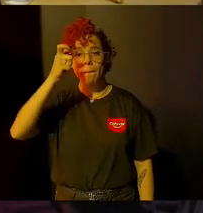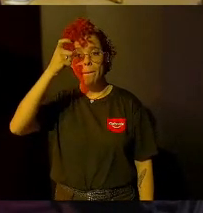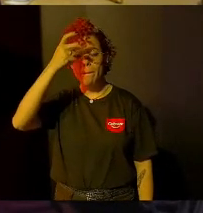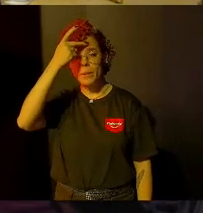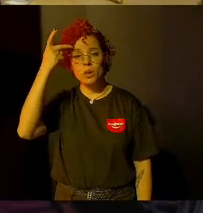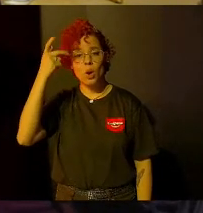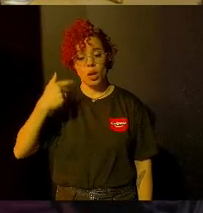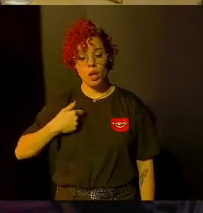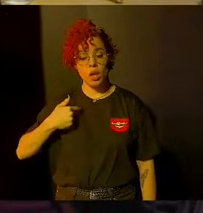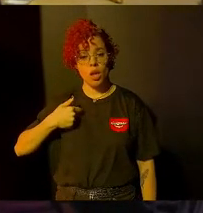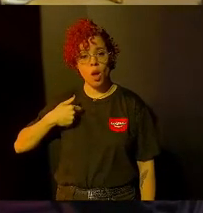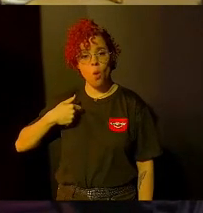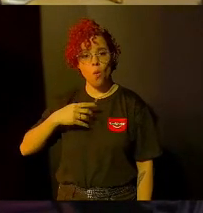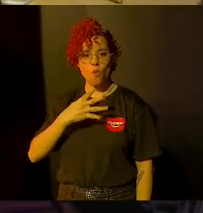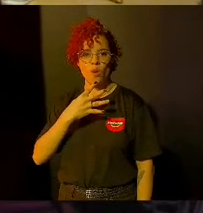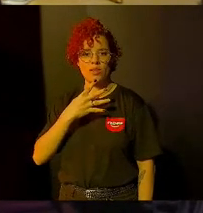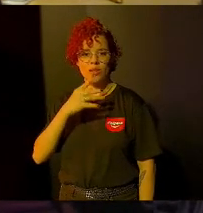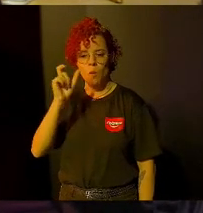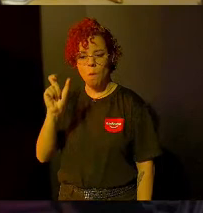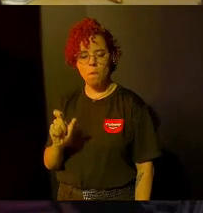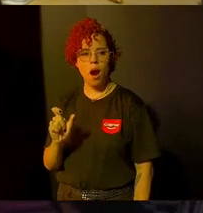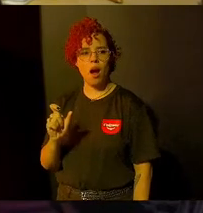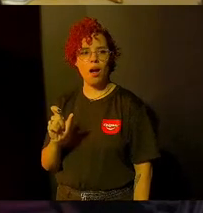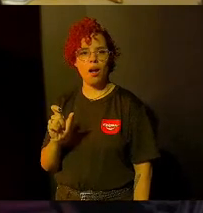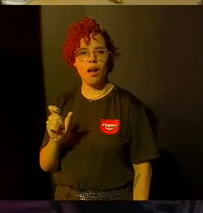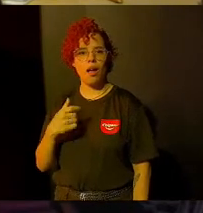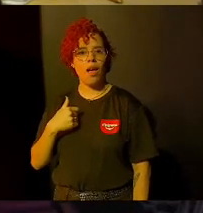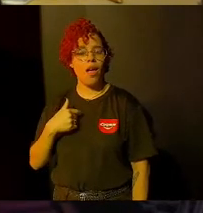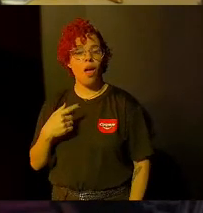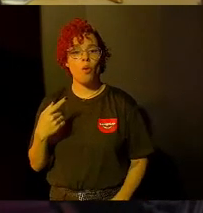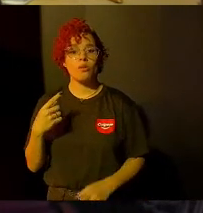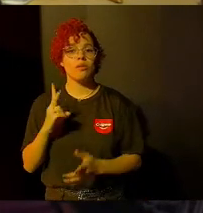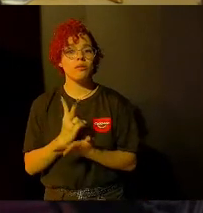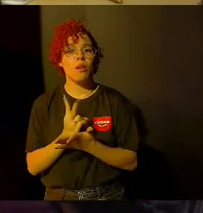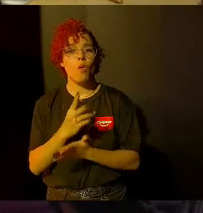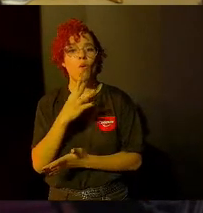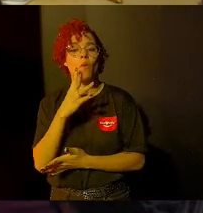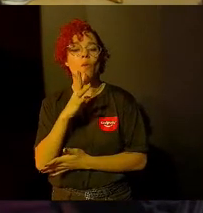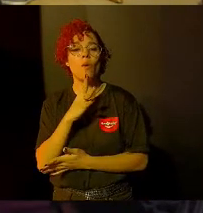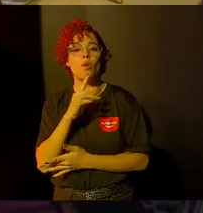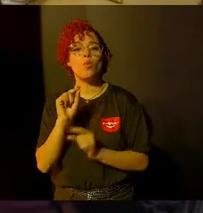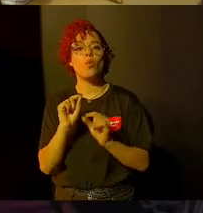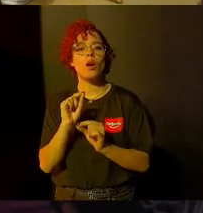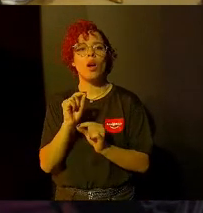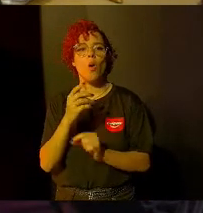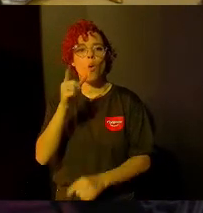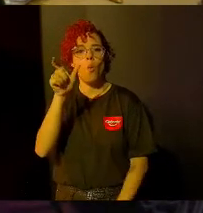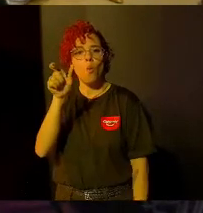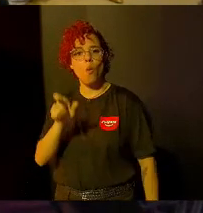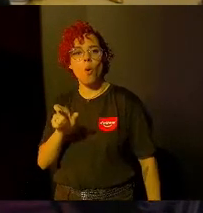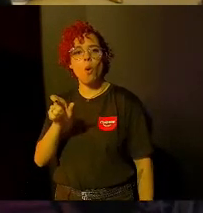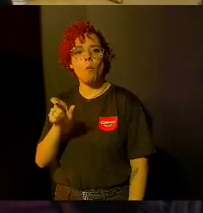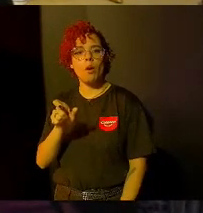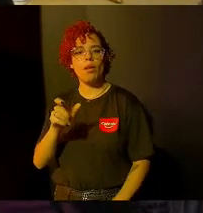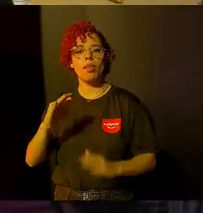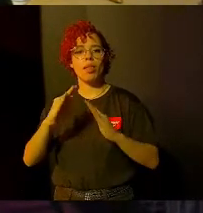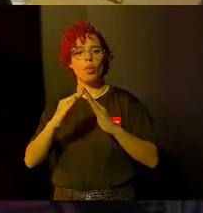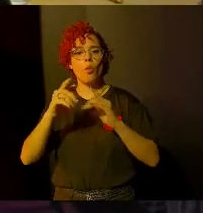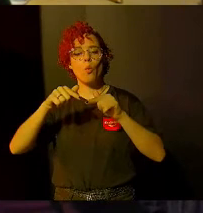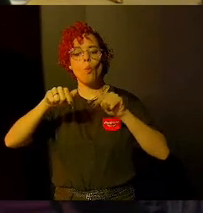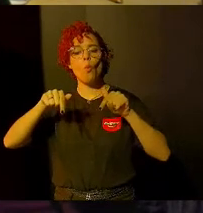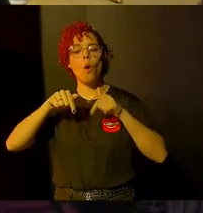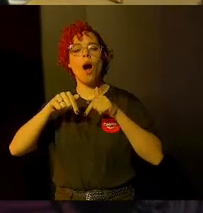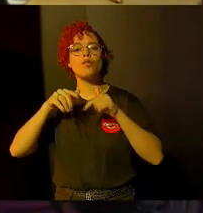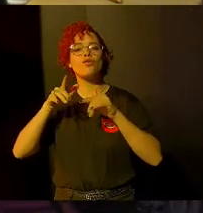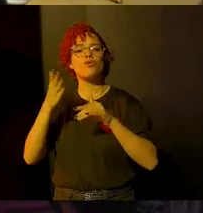eu conheci era o homem do quartinho dos Fundos né que falava muito pouco da sua história Então nesse sentido O livro é